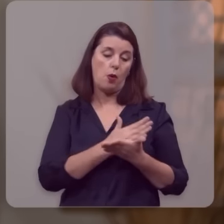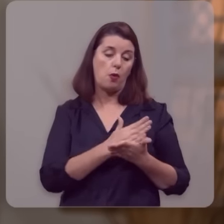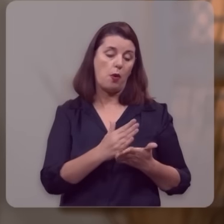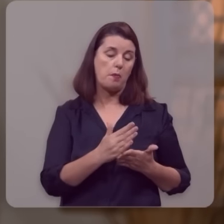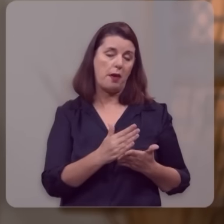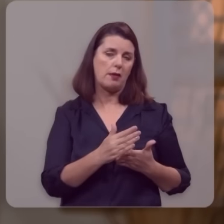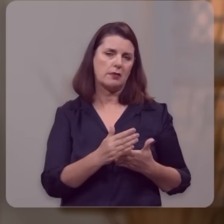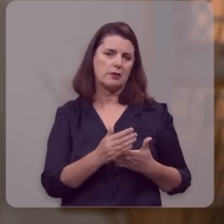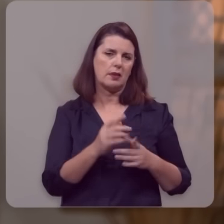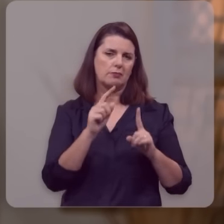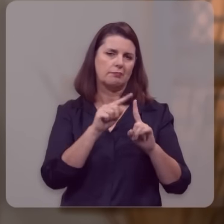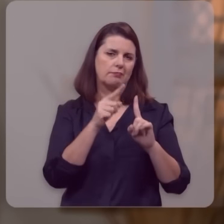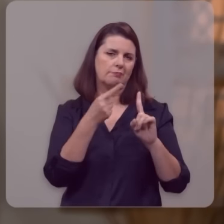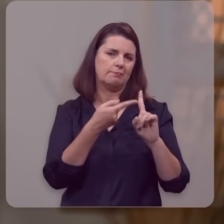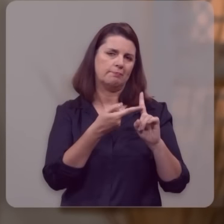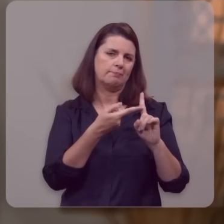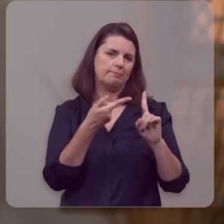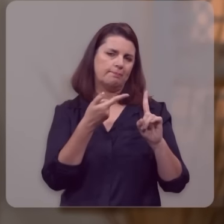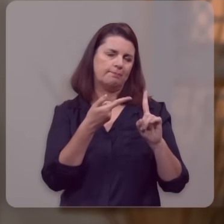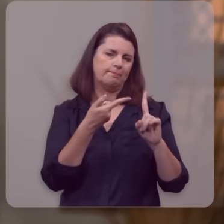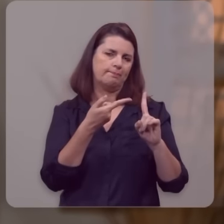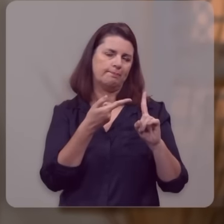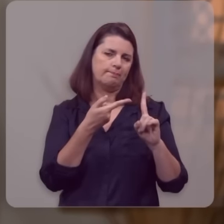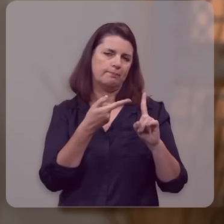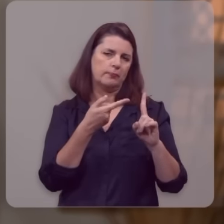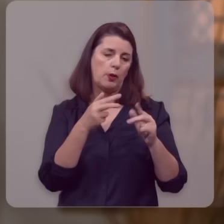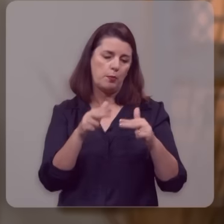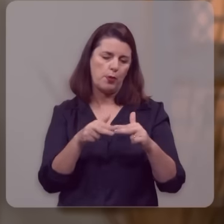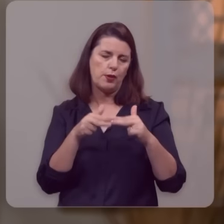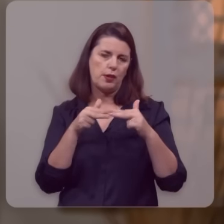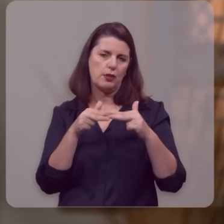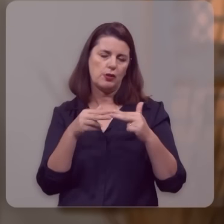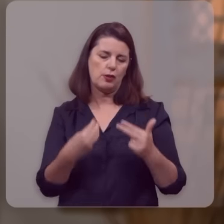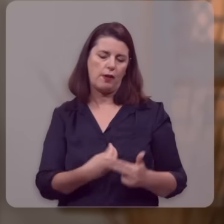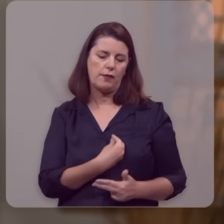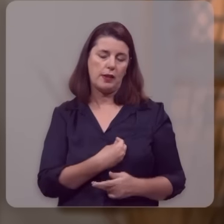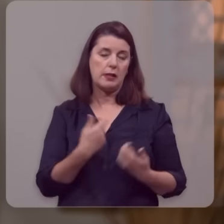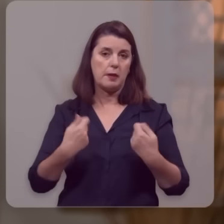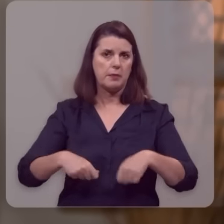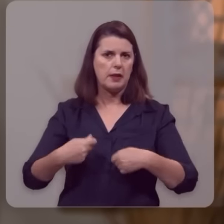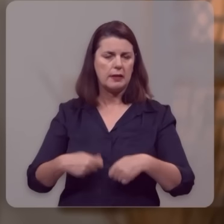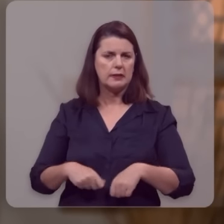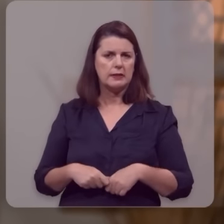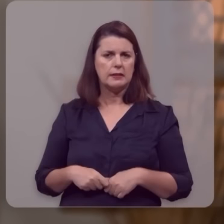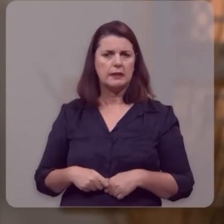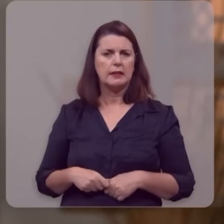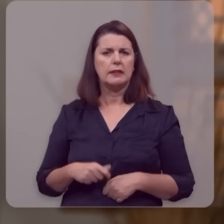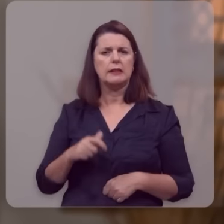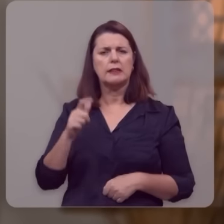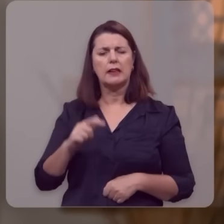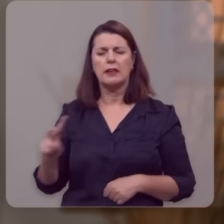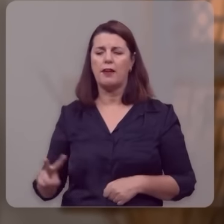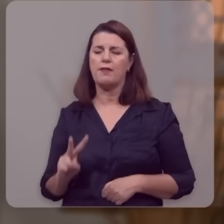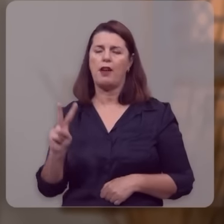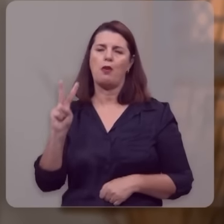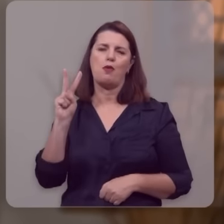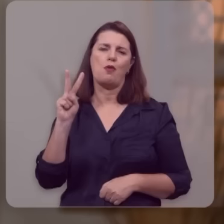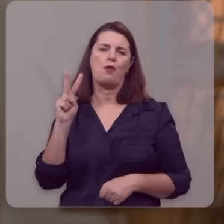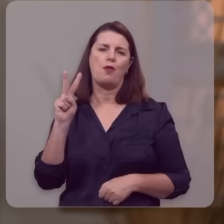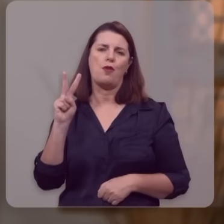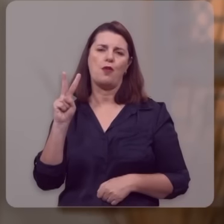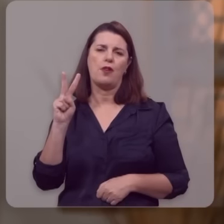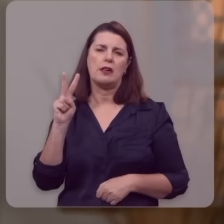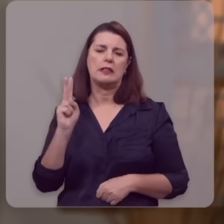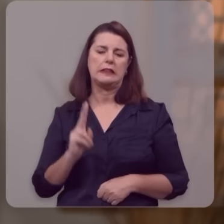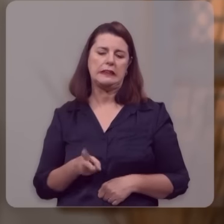na concepção por isso a vida precisa ser dignificada valorizada